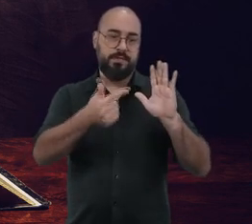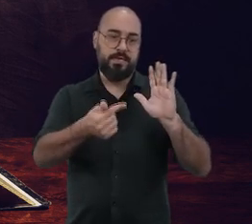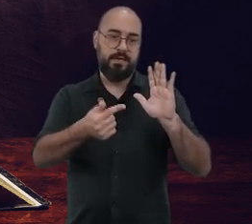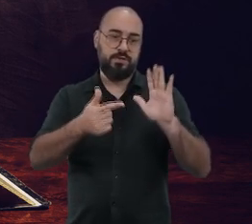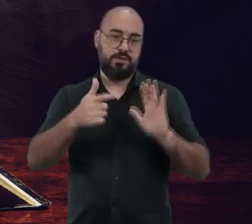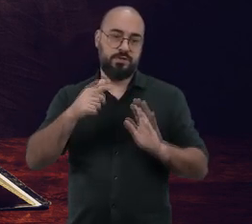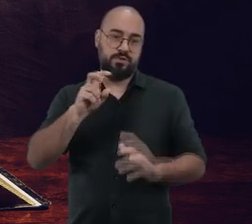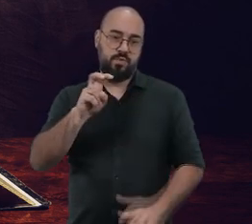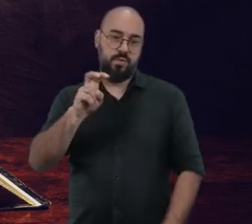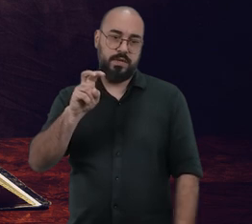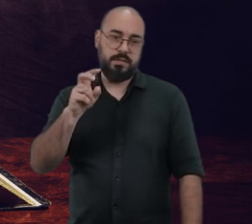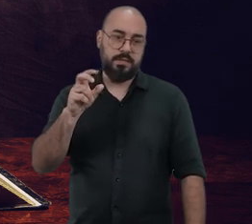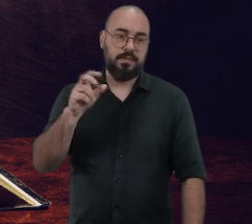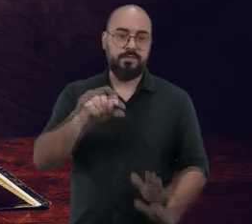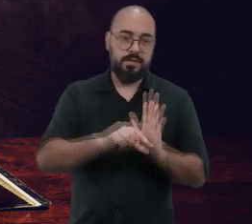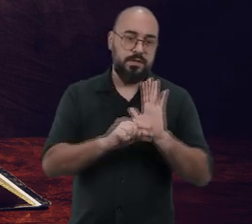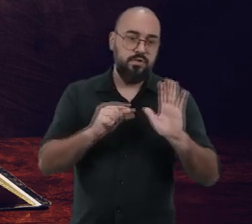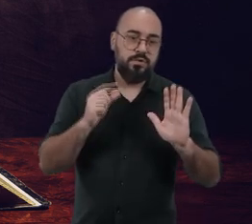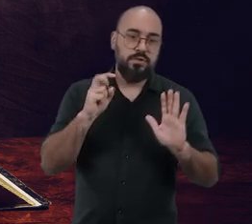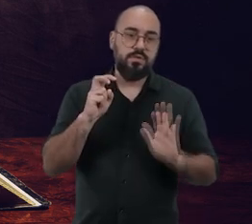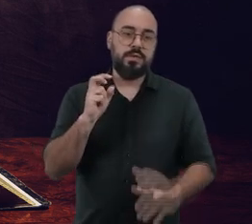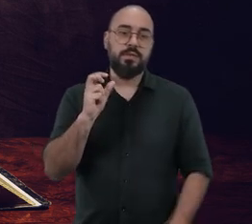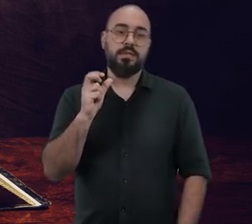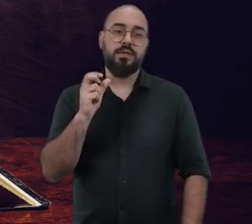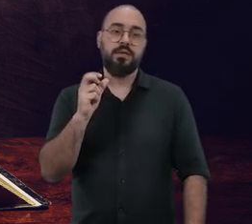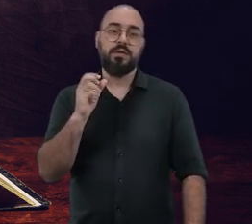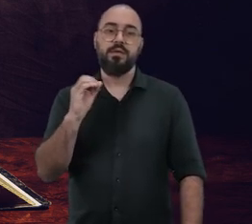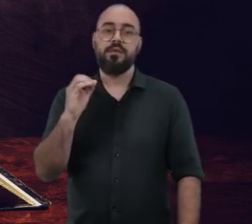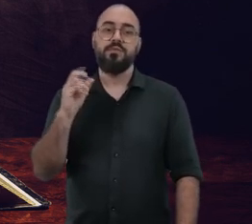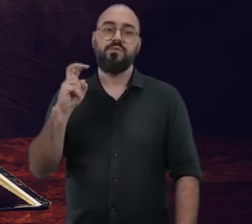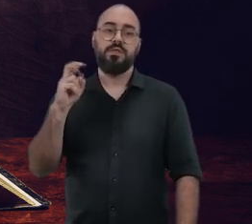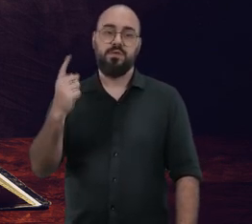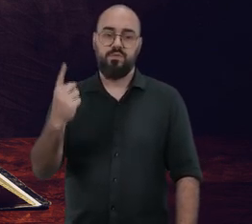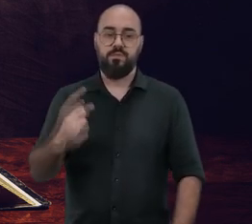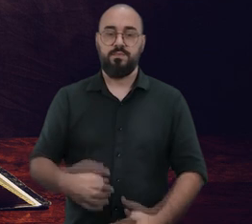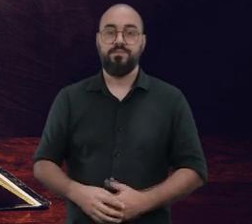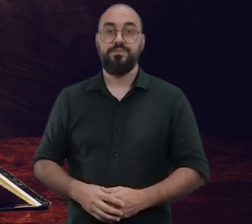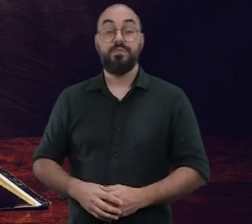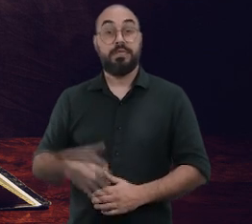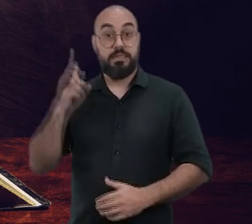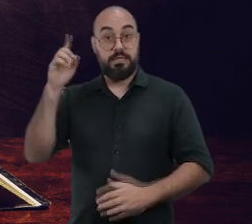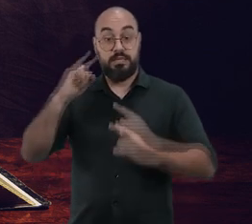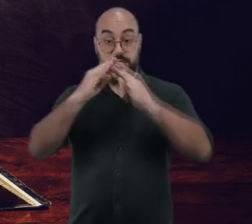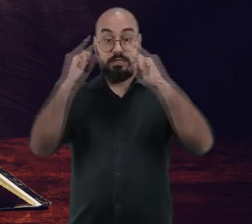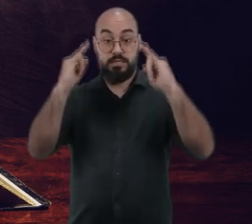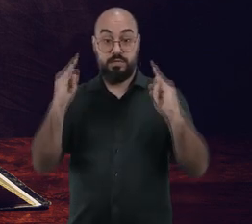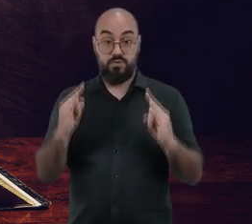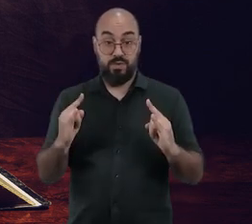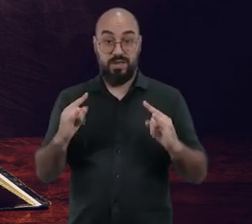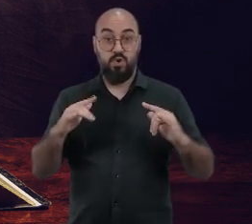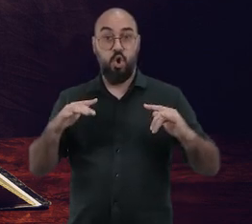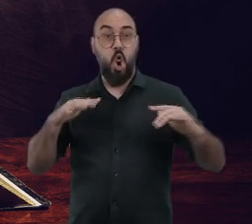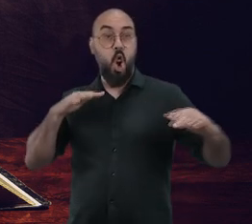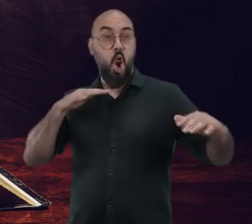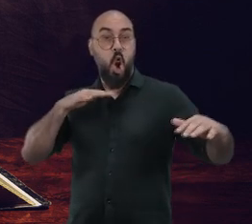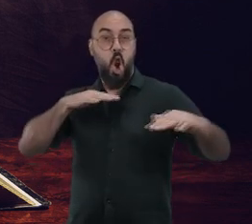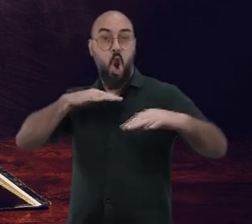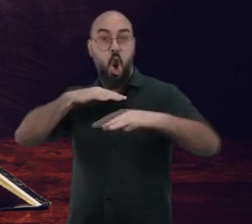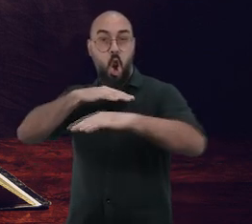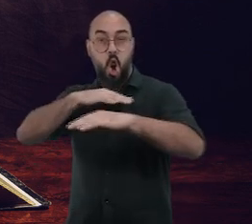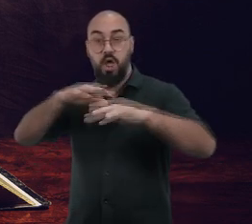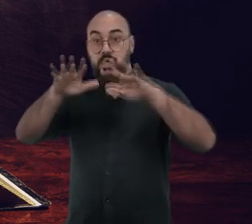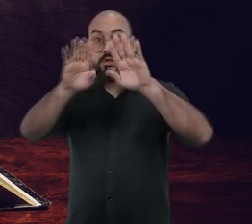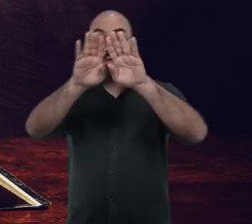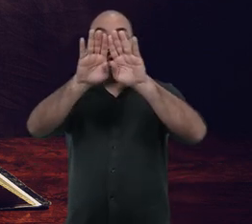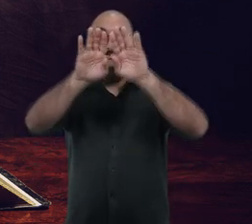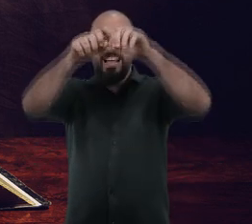vez em alta voz, entregou o Espírito. Eis que o véu do santuário se rasgou em duas partes, de alto a